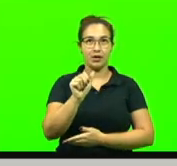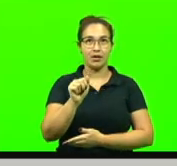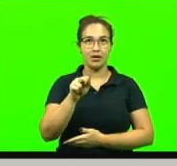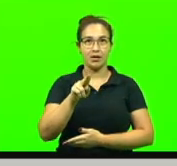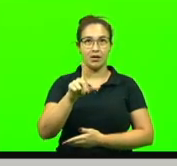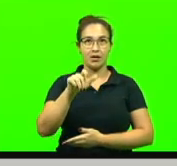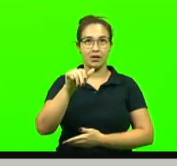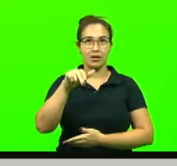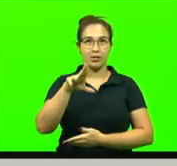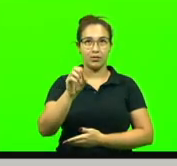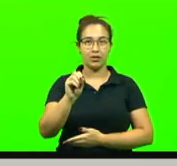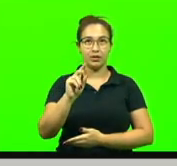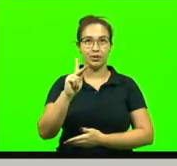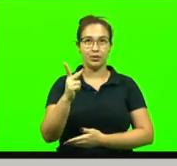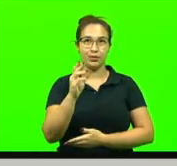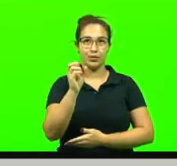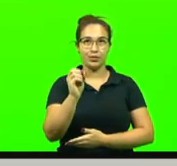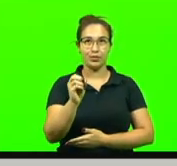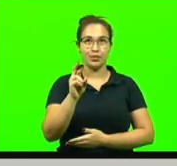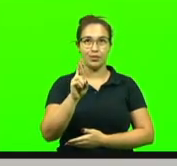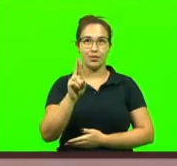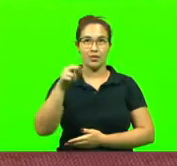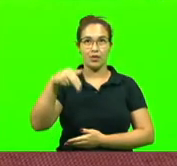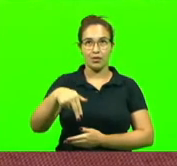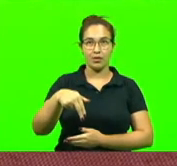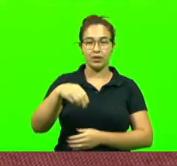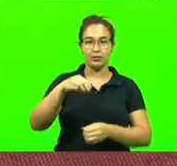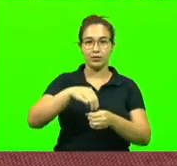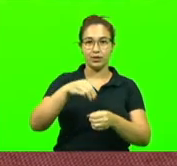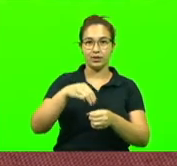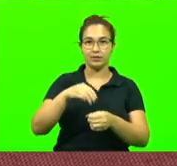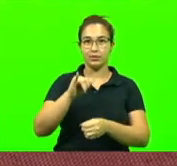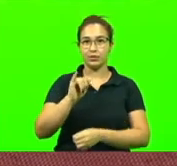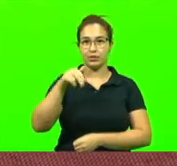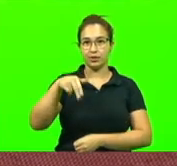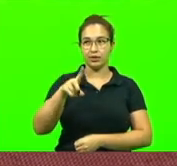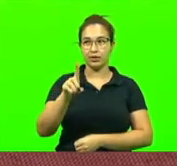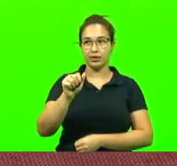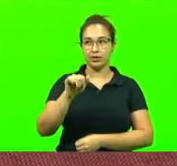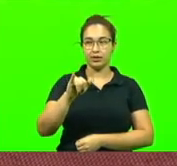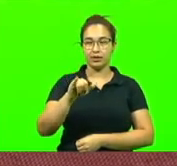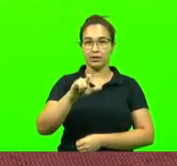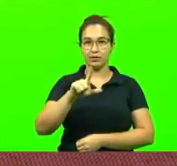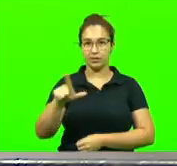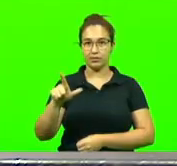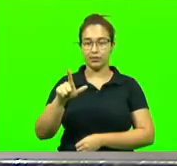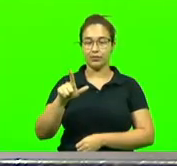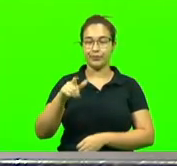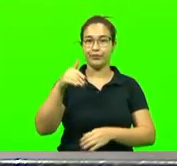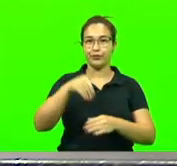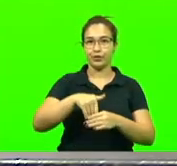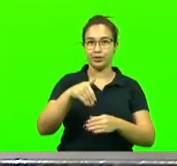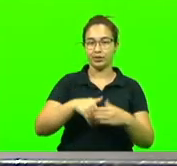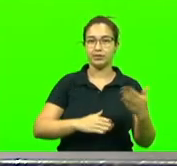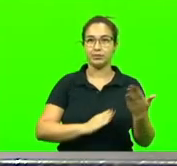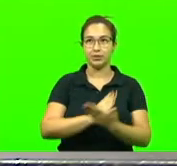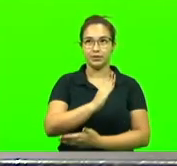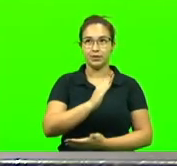Raulino Horn, município de Indaial. Em discussão, em votação,